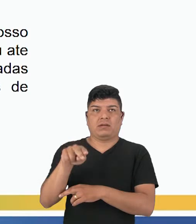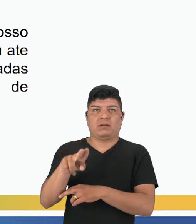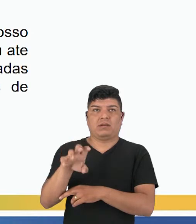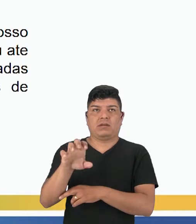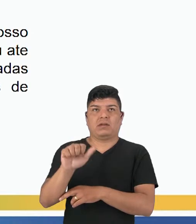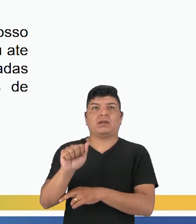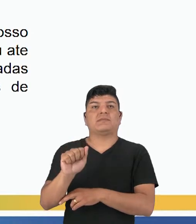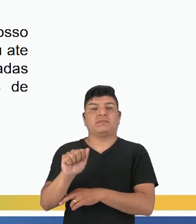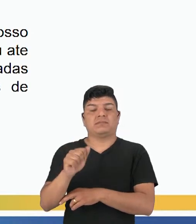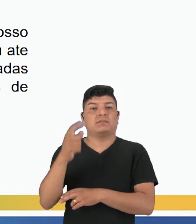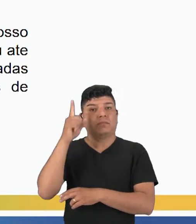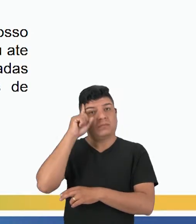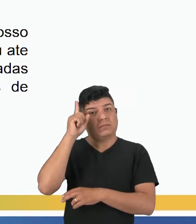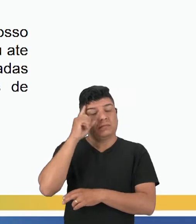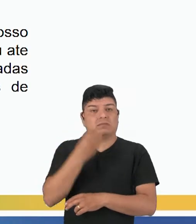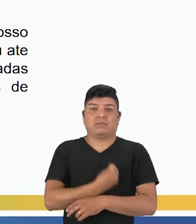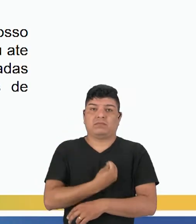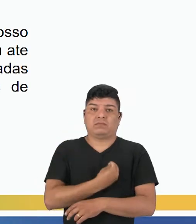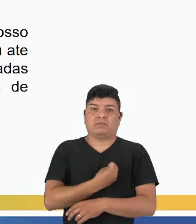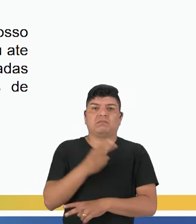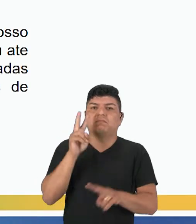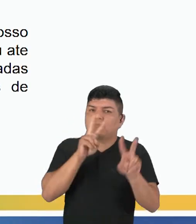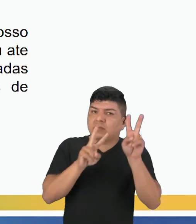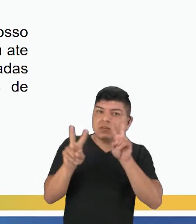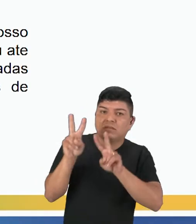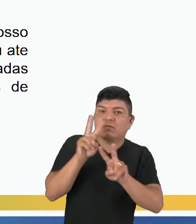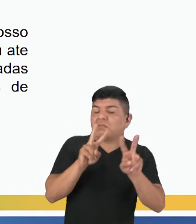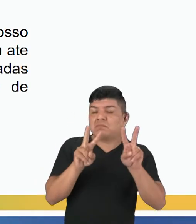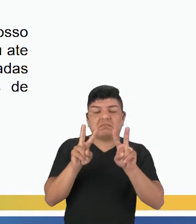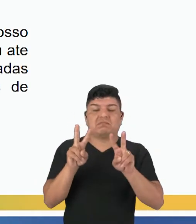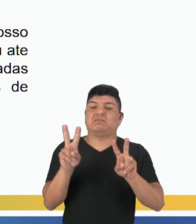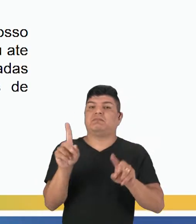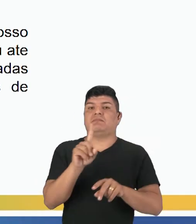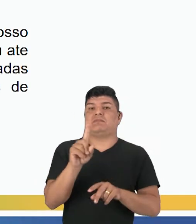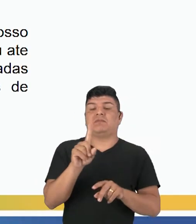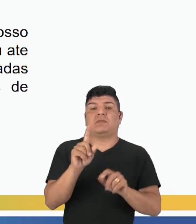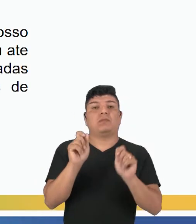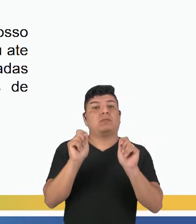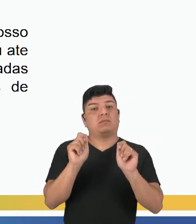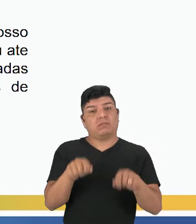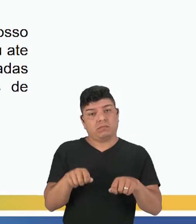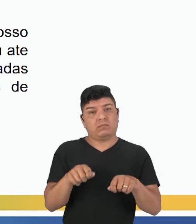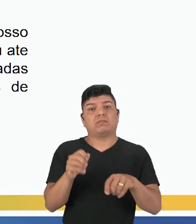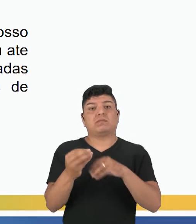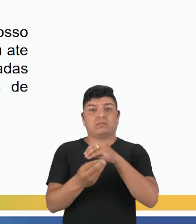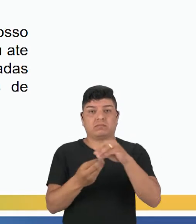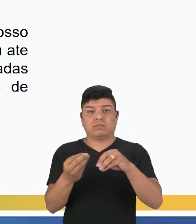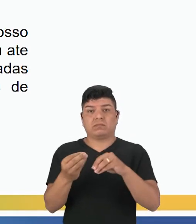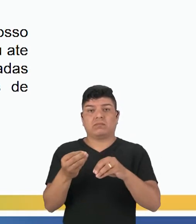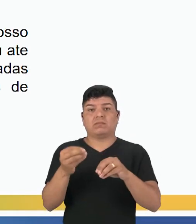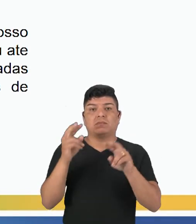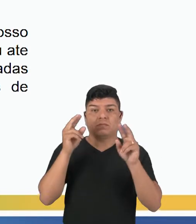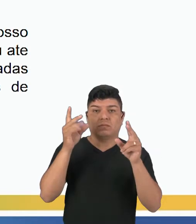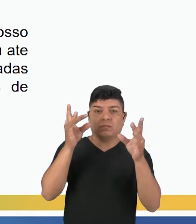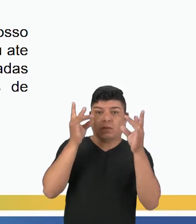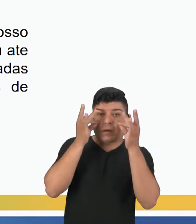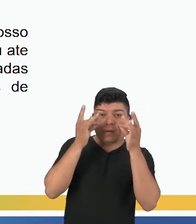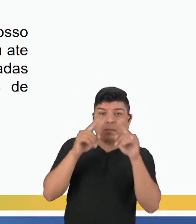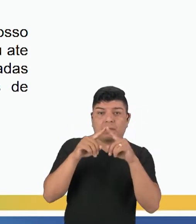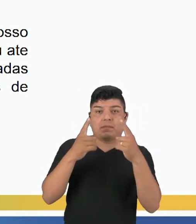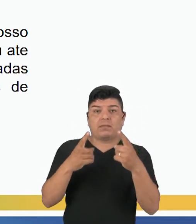nosso cotidiano e não apresentam um aspecto visualmente homogêneo, ou até pode ser homogêneo, a olho nu, mas ao passar